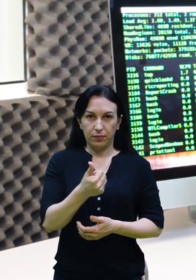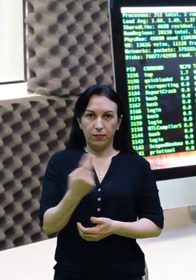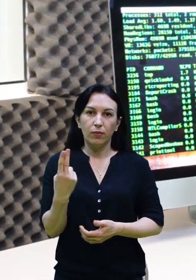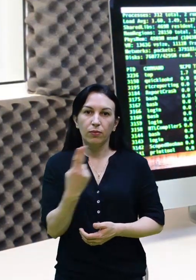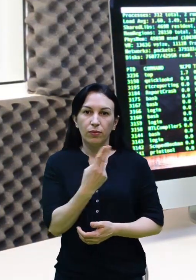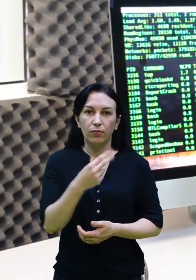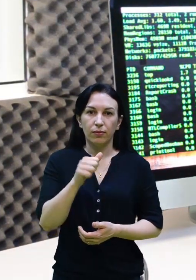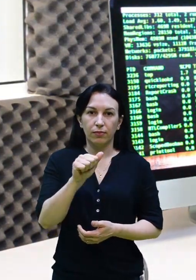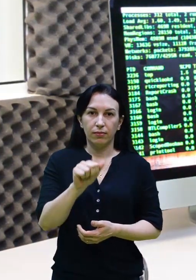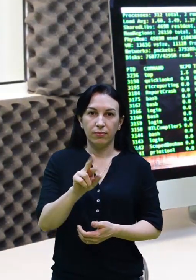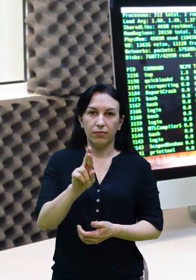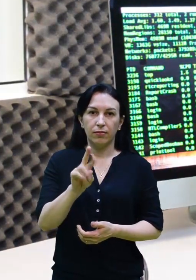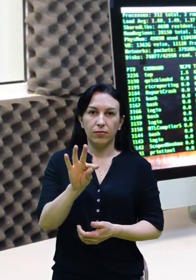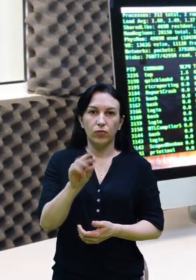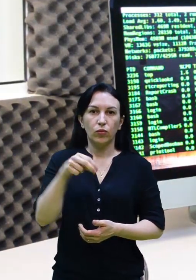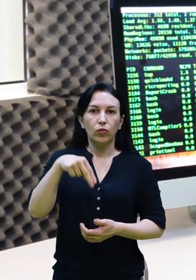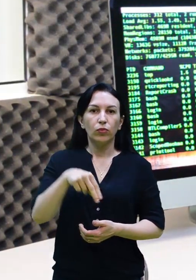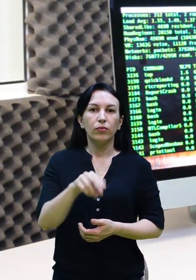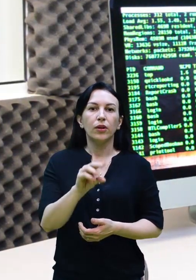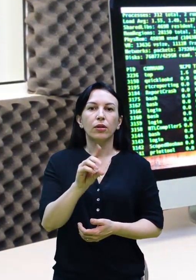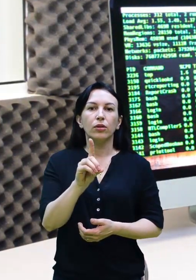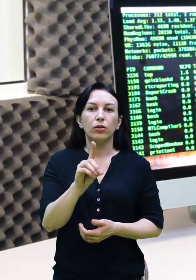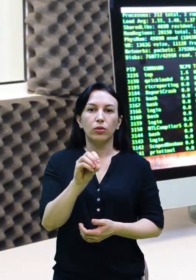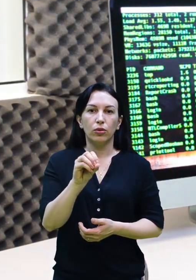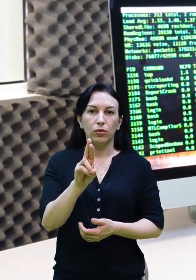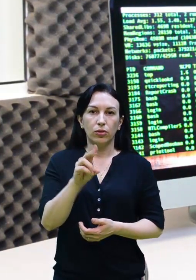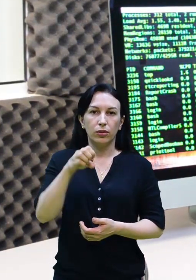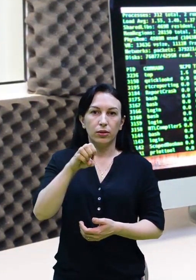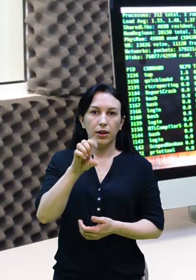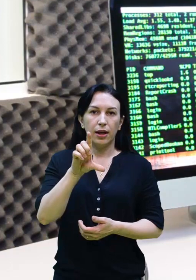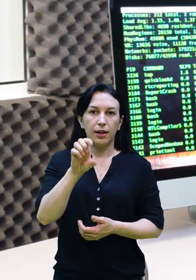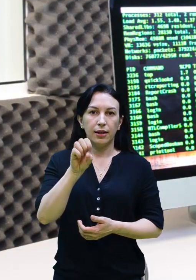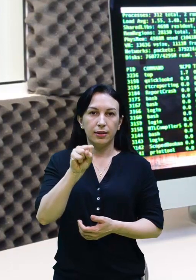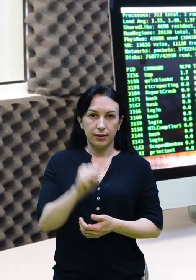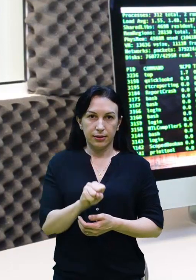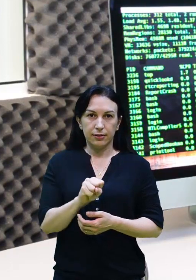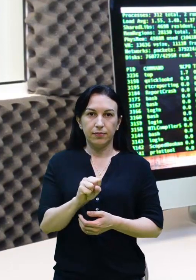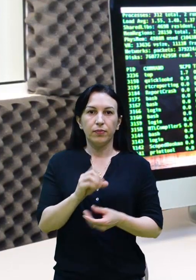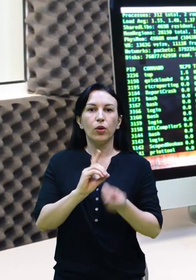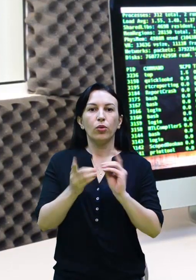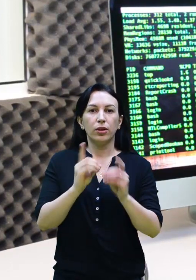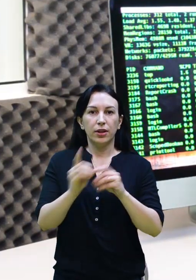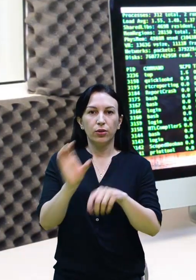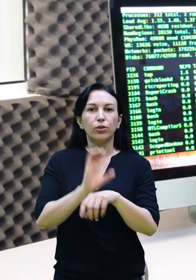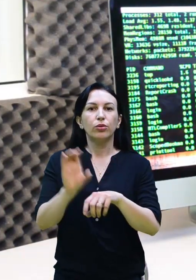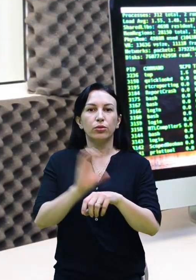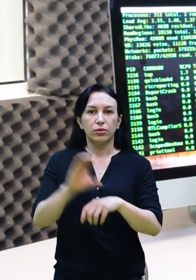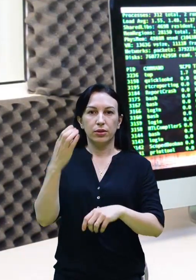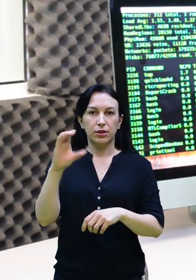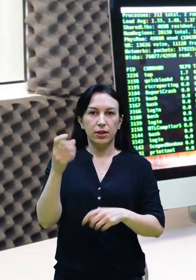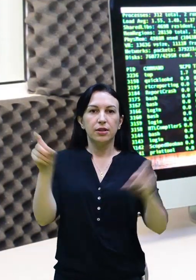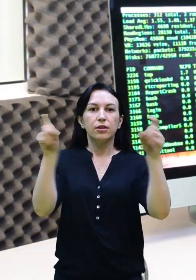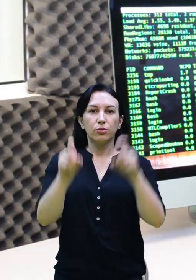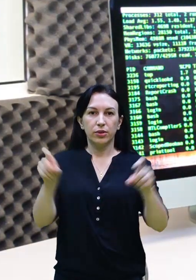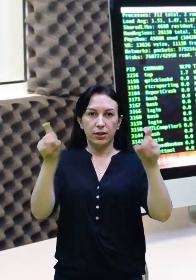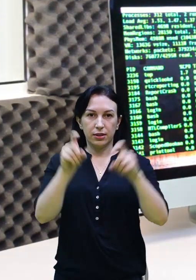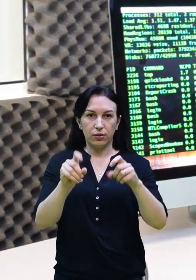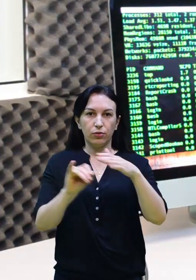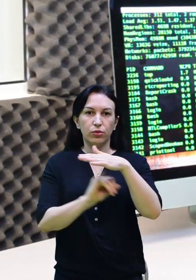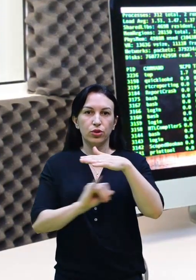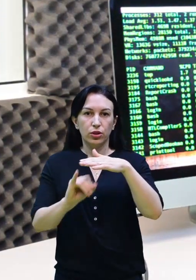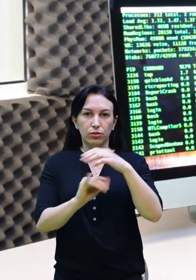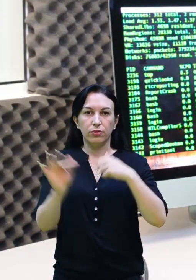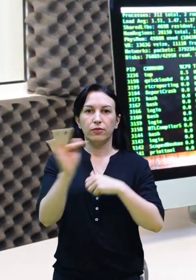Oi pessoal, tudo bem? Meu nome é Arton Dornelles, eu sou o coordenador do curso de Ciência da Computação do Instituto Federal Farroupilha, no campus